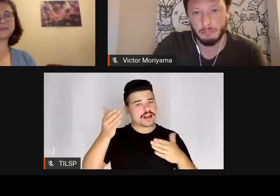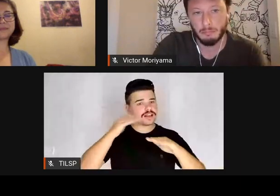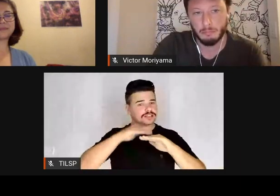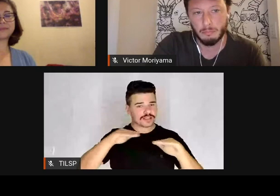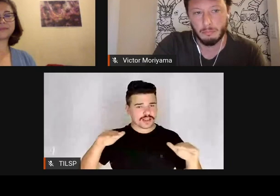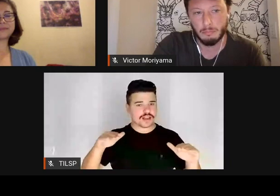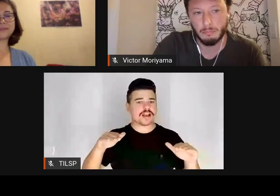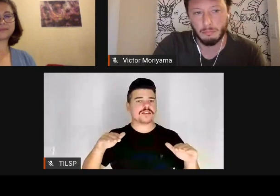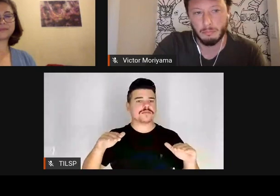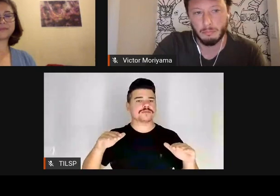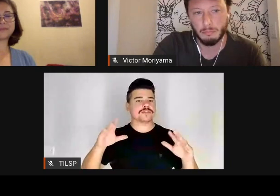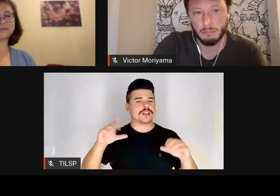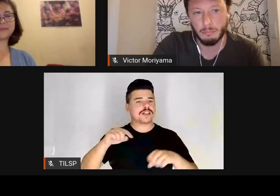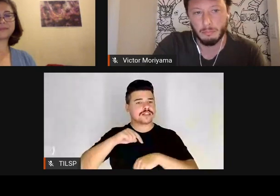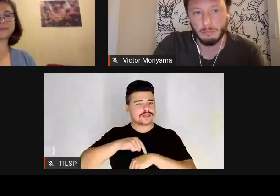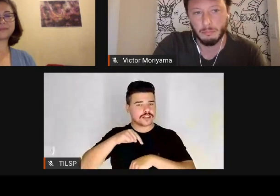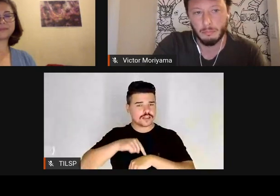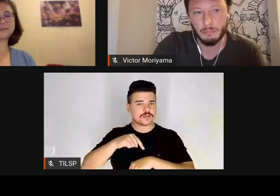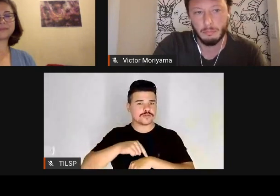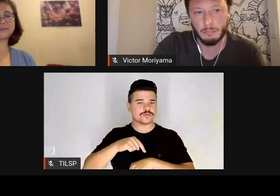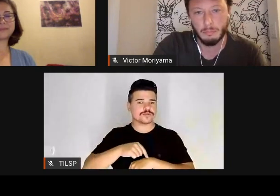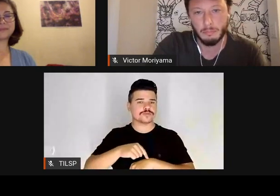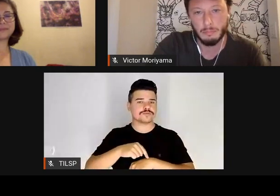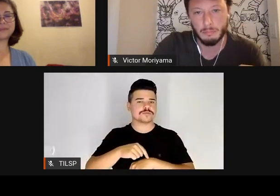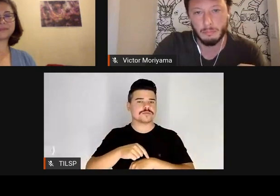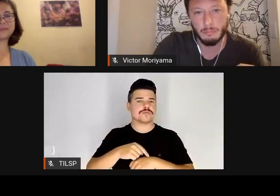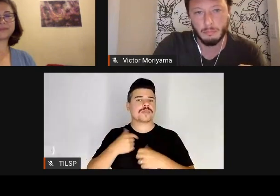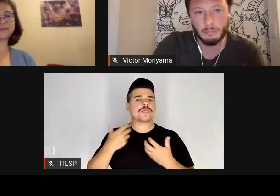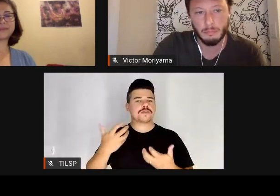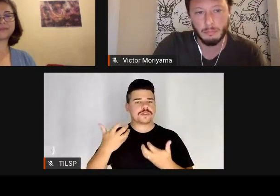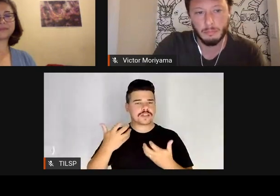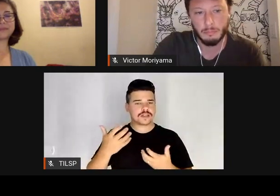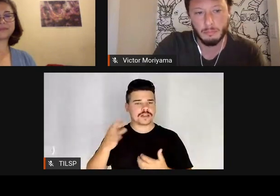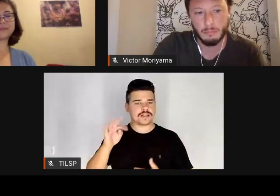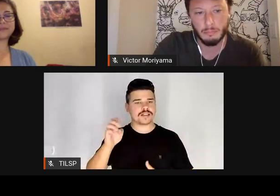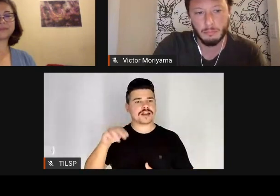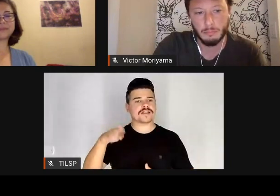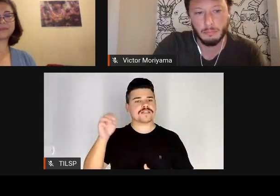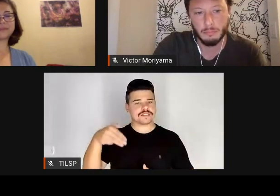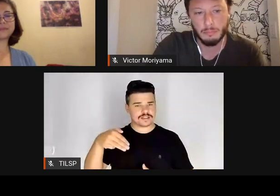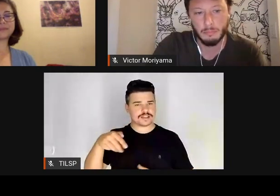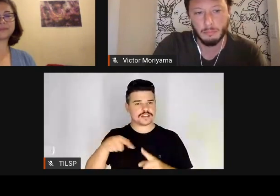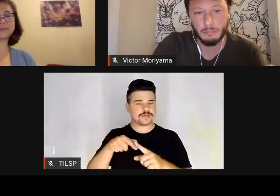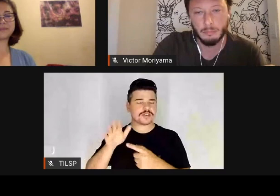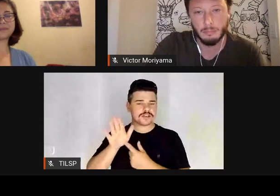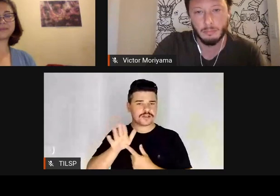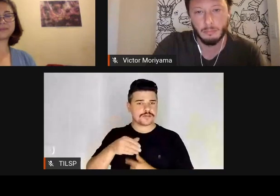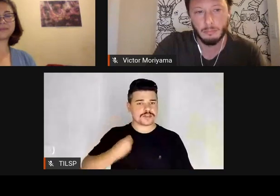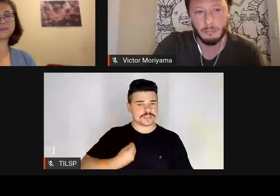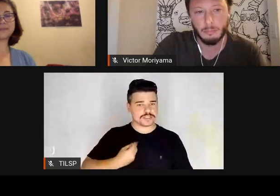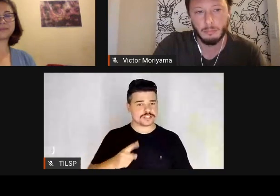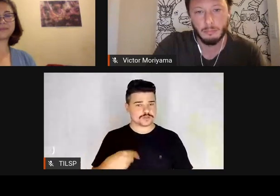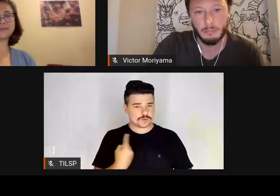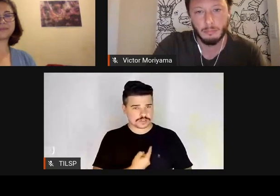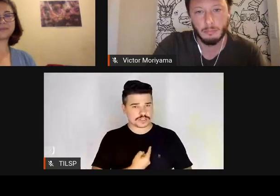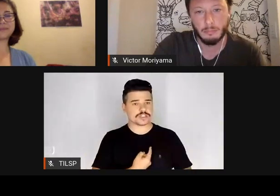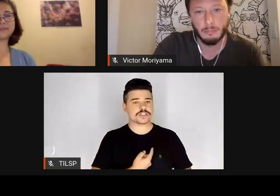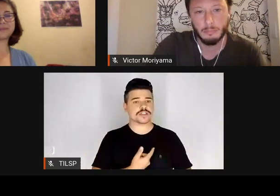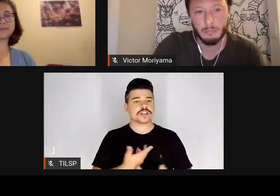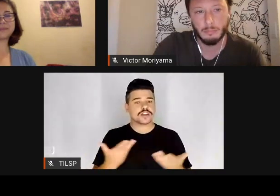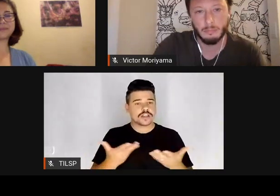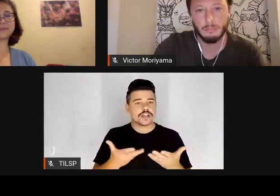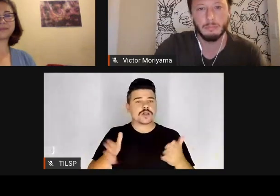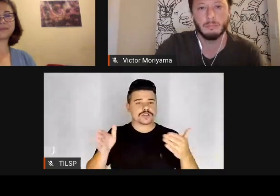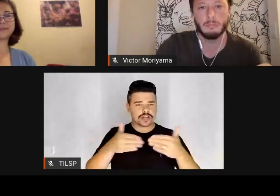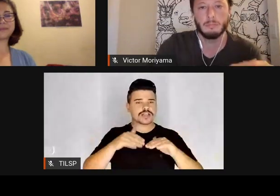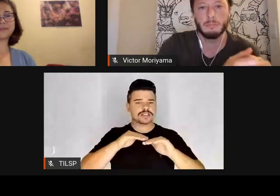uma questão de tempo, eu diria que Tardan também está presente conosco, então, eu estou fazendo já um encerramento,